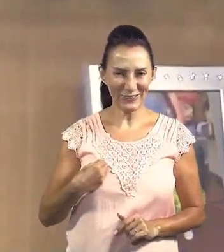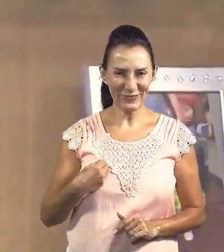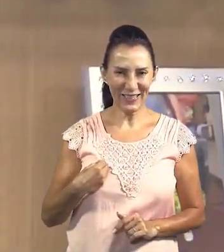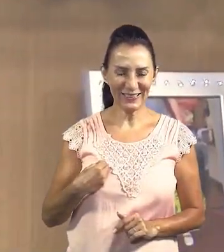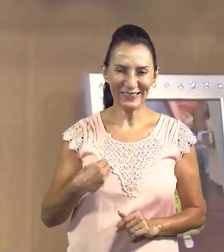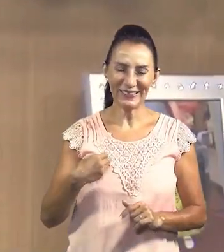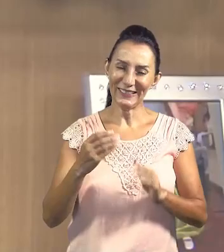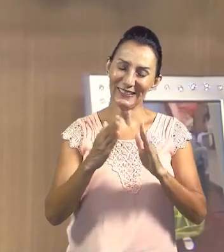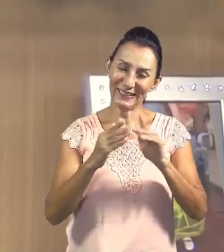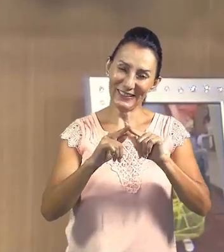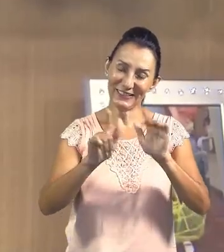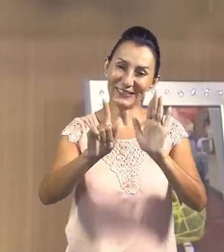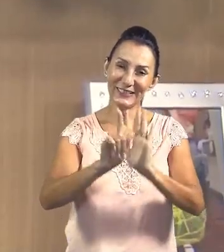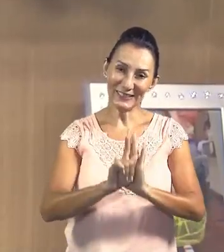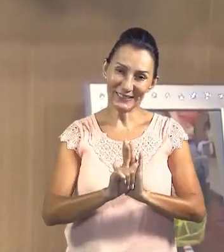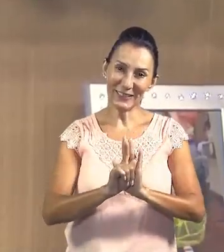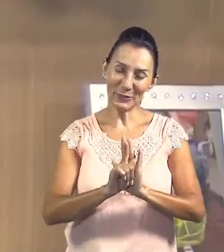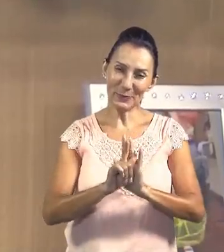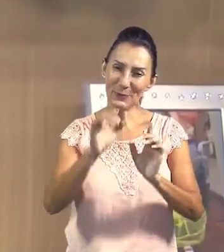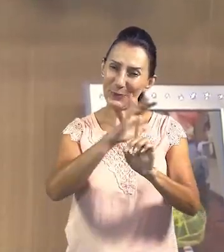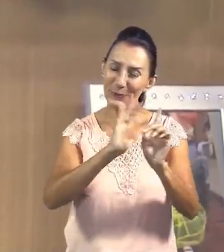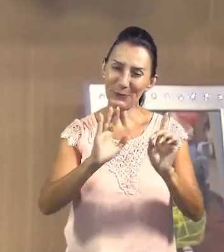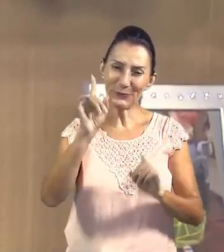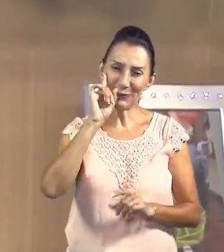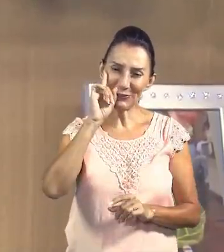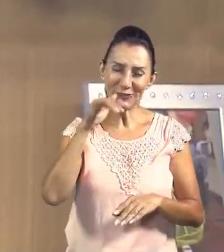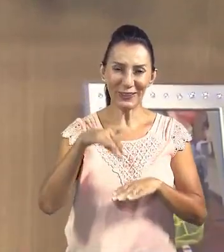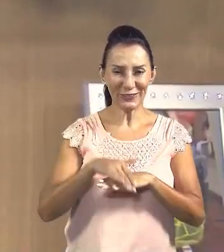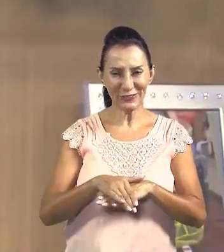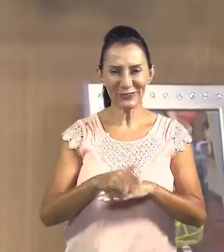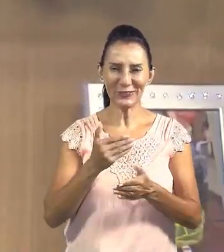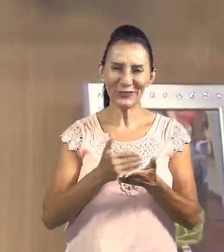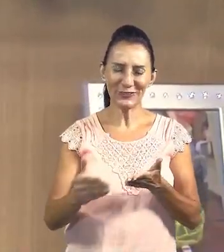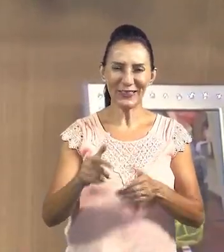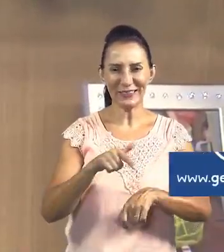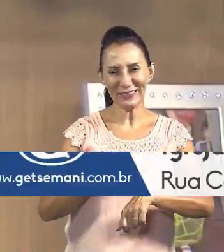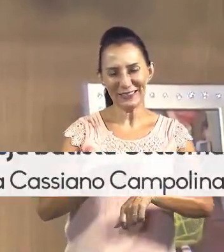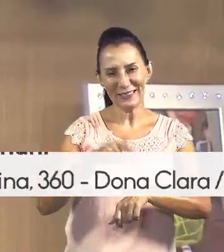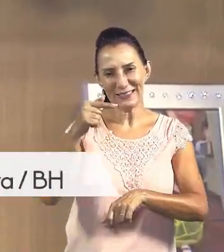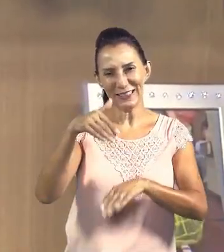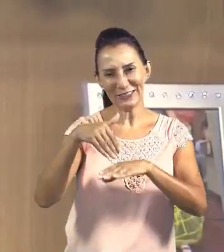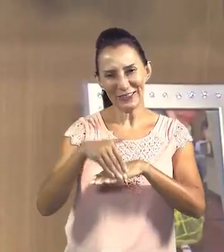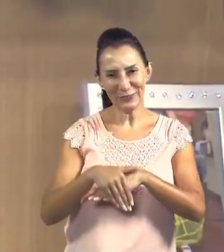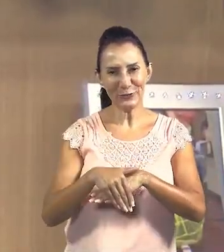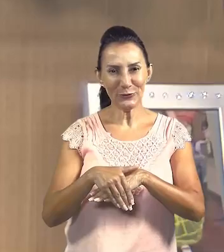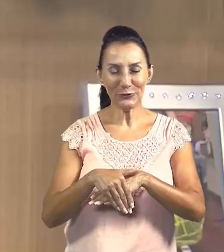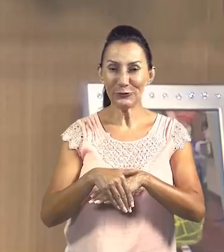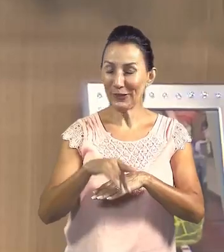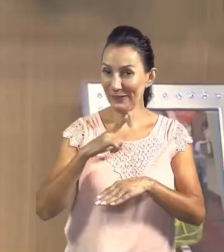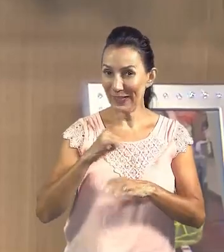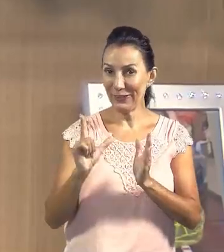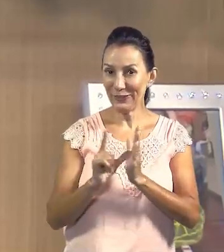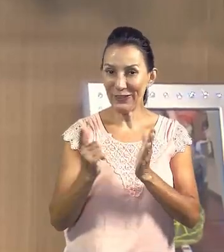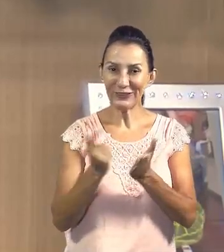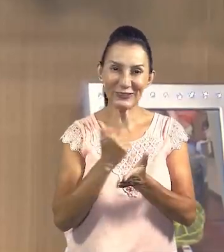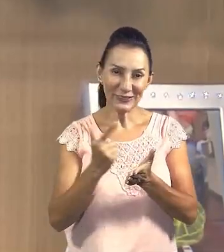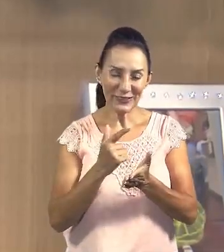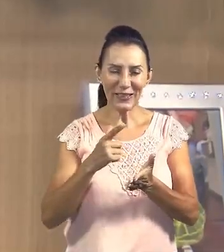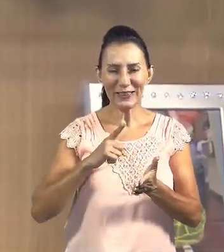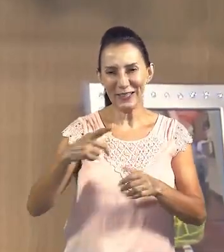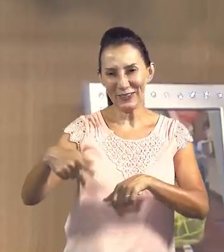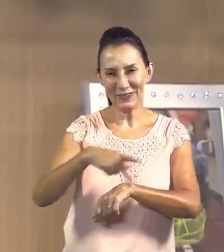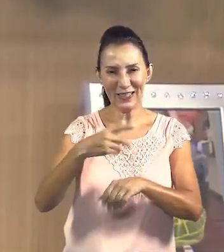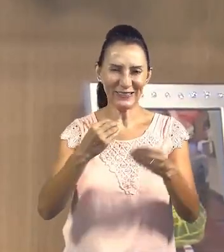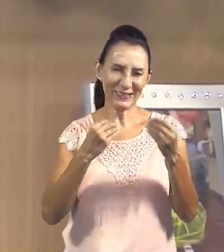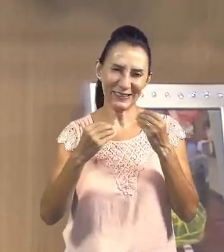estar conosco aqui. Igreja Batista Getsêmani, cultos todas as noites a partir das 19 horas. Uma livraria,